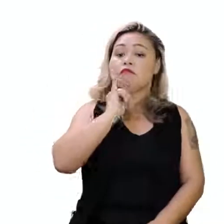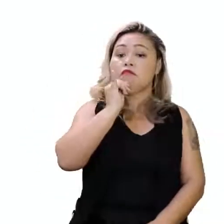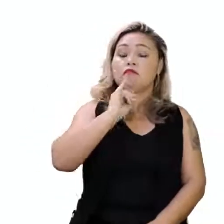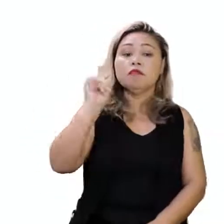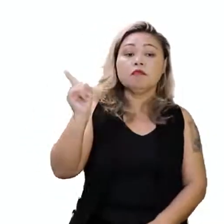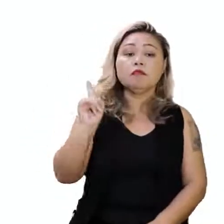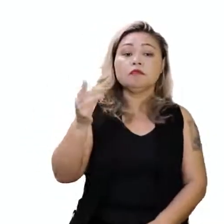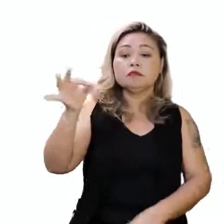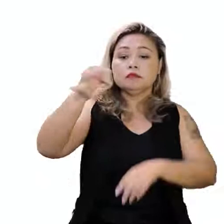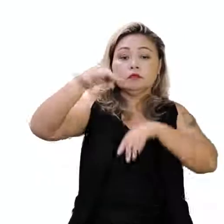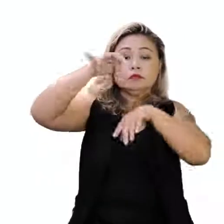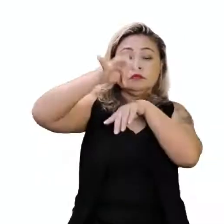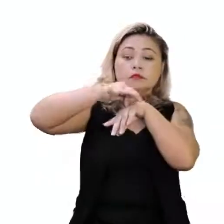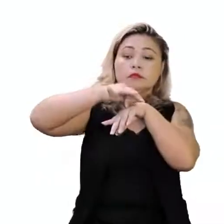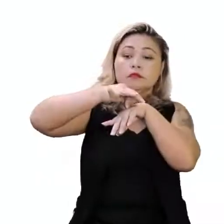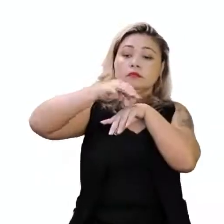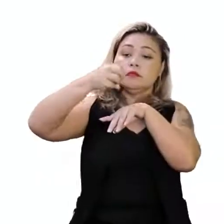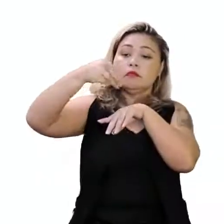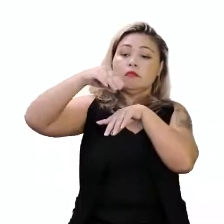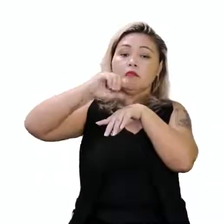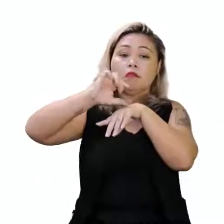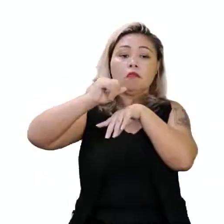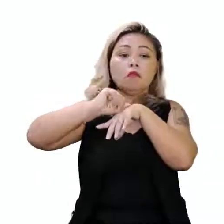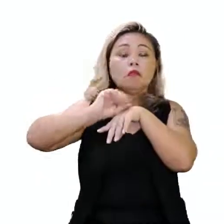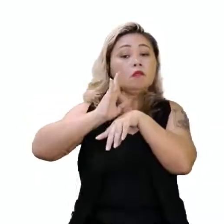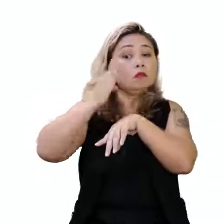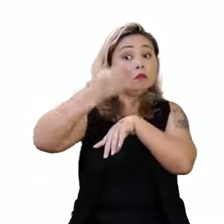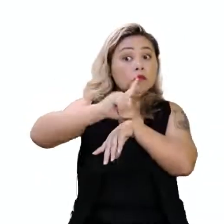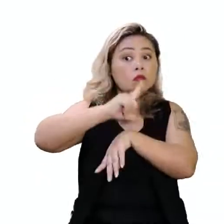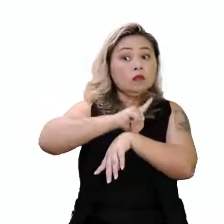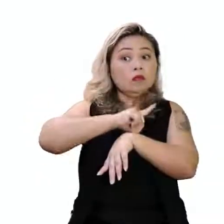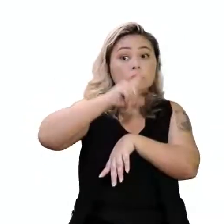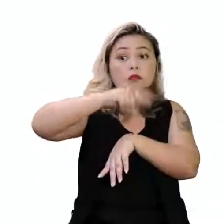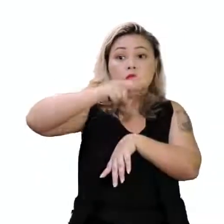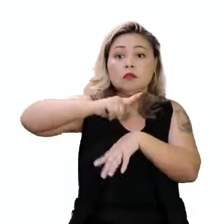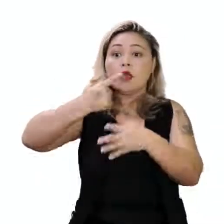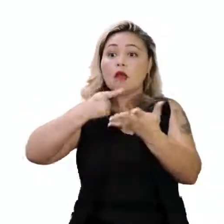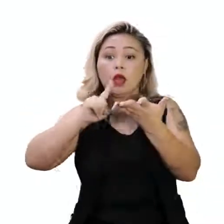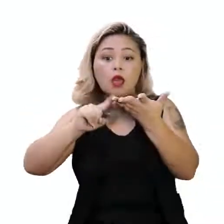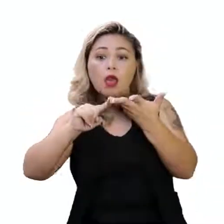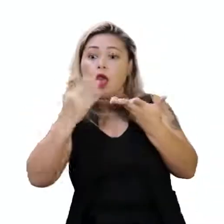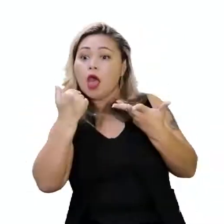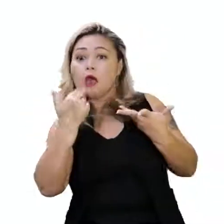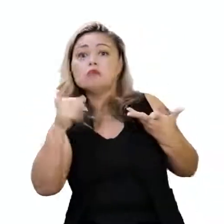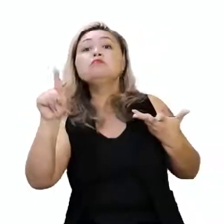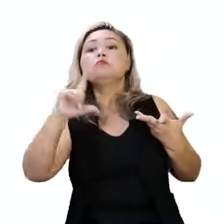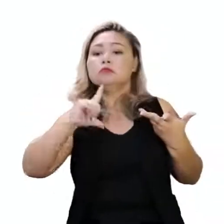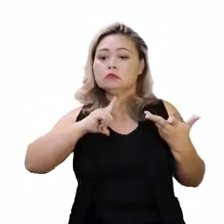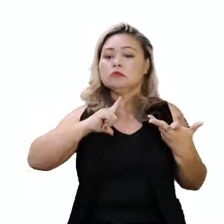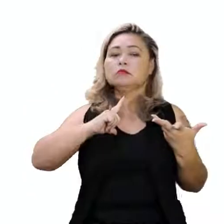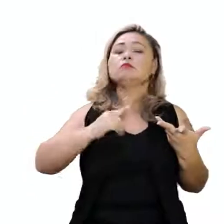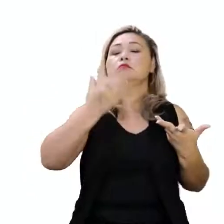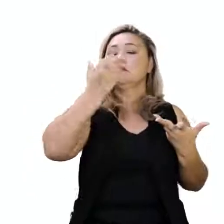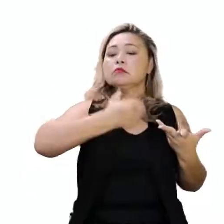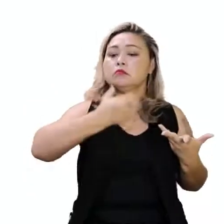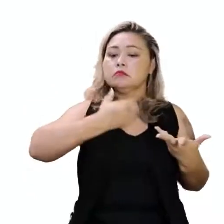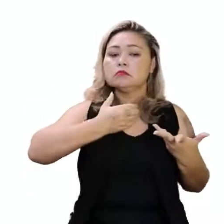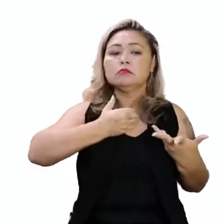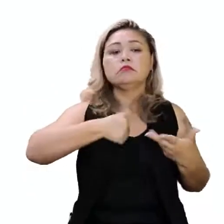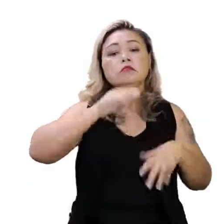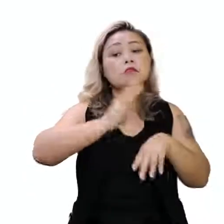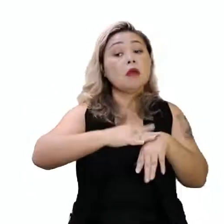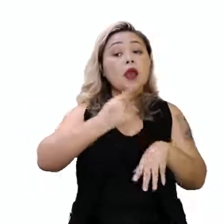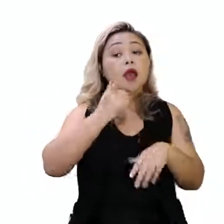exemplo. As mosquinhas ali, né? Só tinha essa variedade de alimento? Tinha. Maçãs